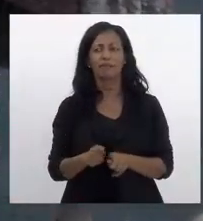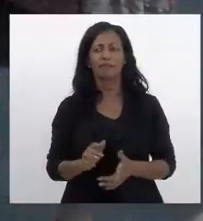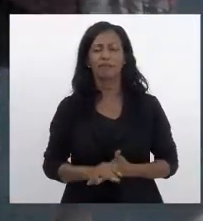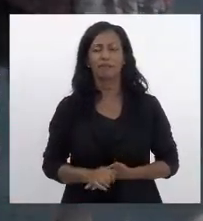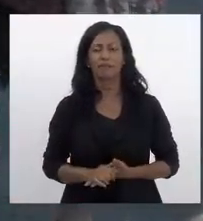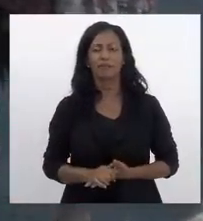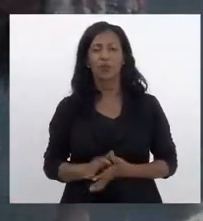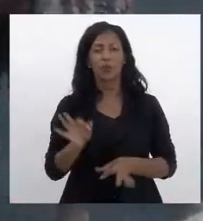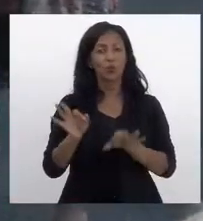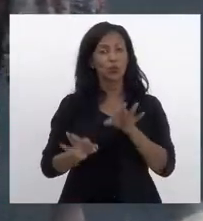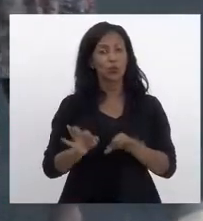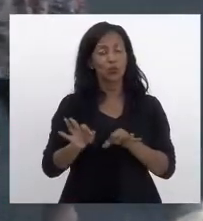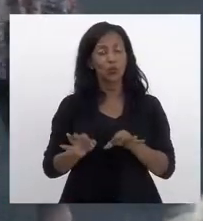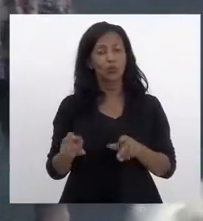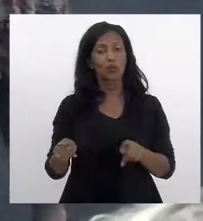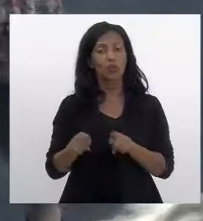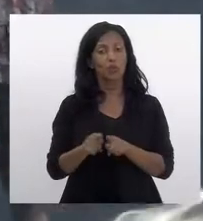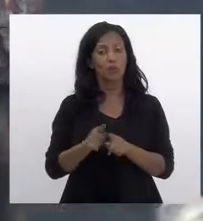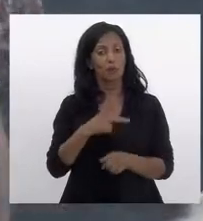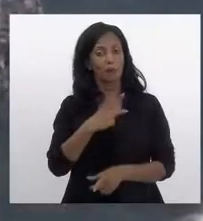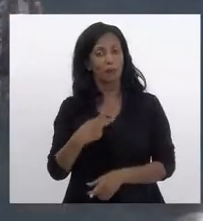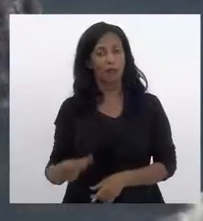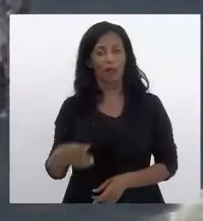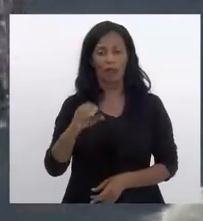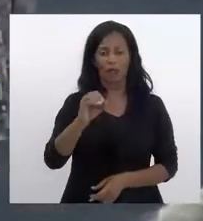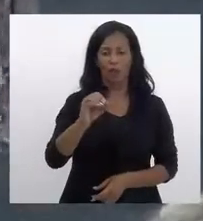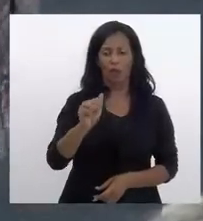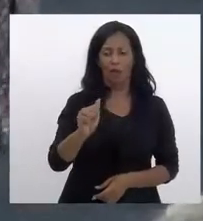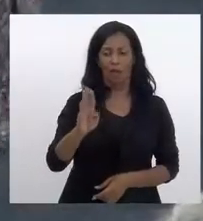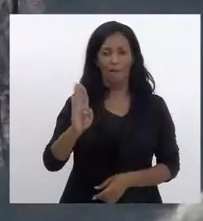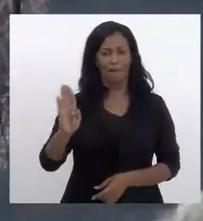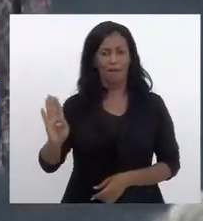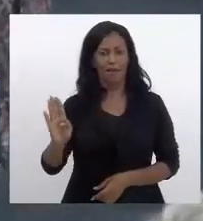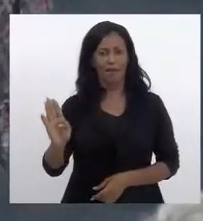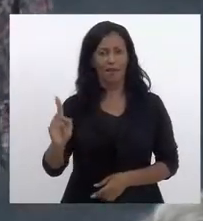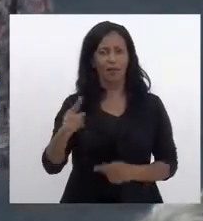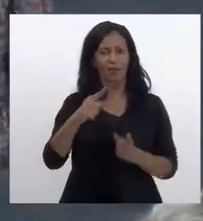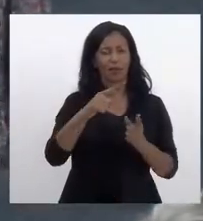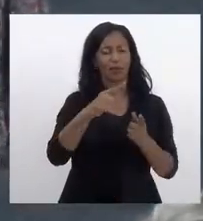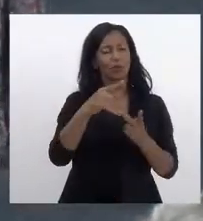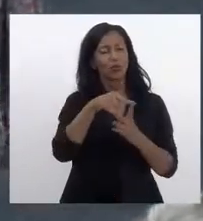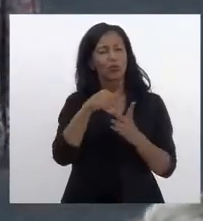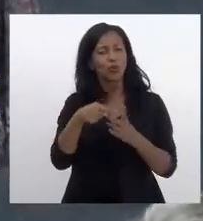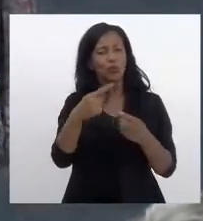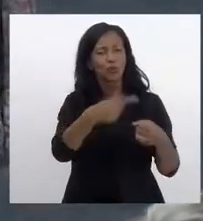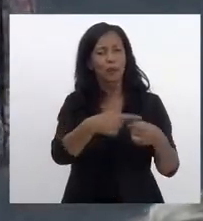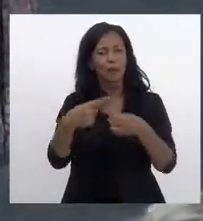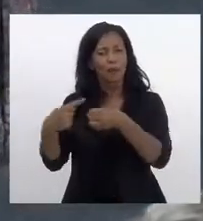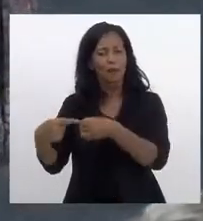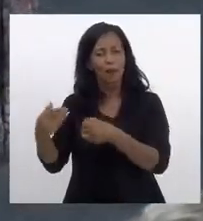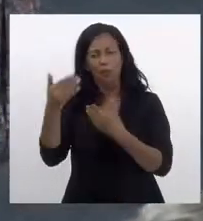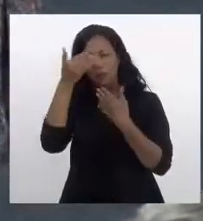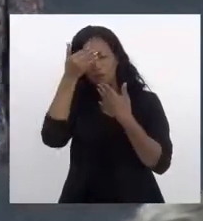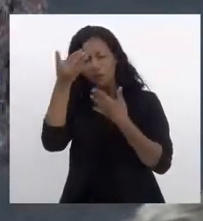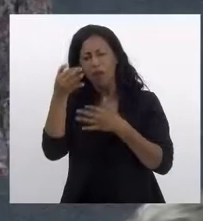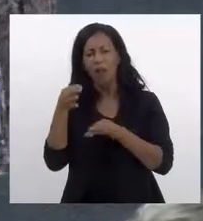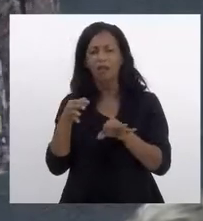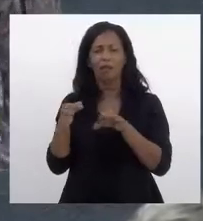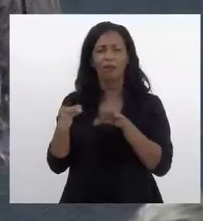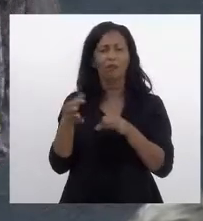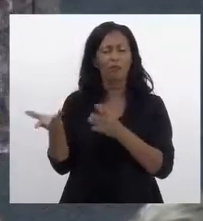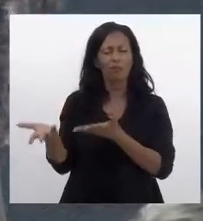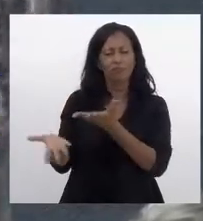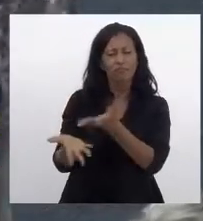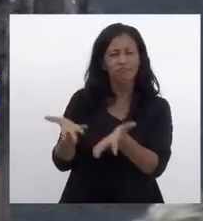para que os juízes e até os presidentes da OAB de Barra Mansa e de Resende pudessem fazer esse agradecimento à forma tão